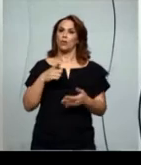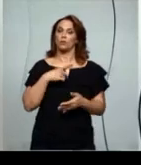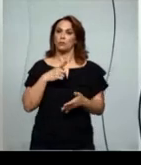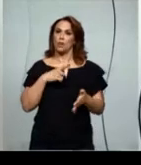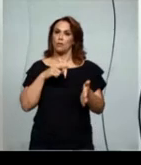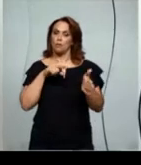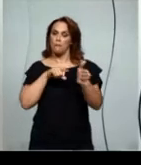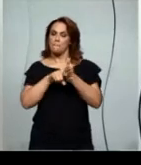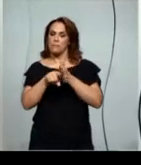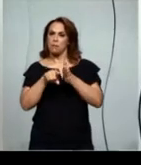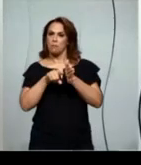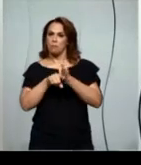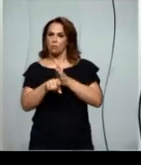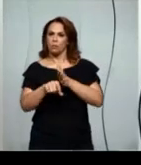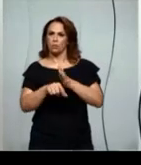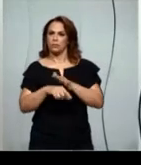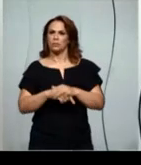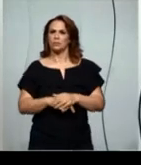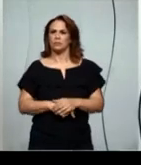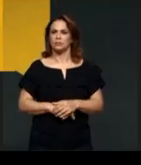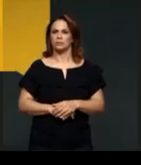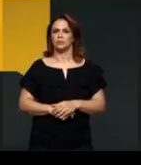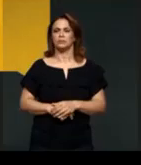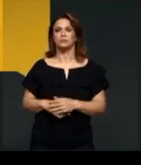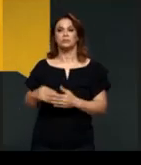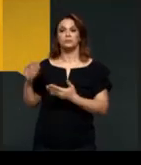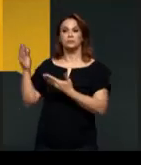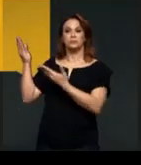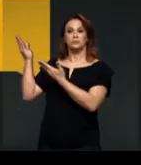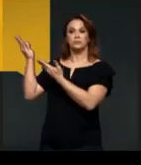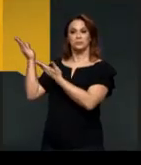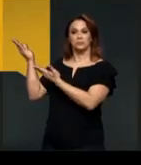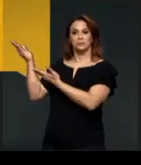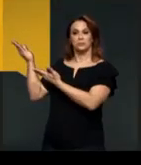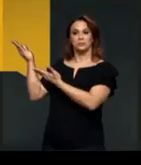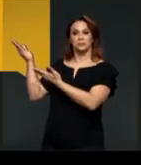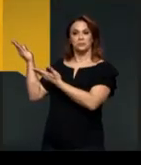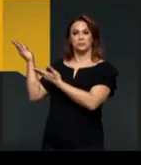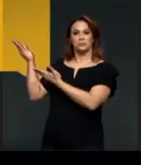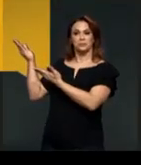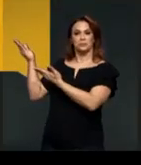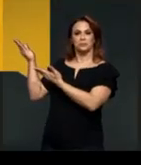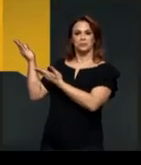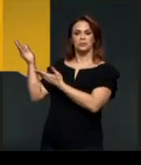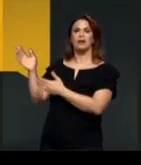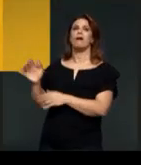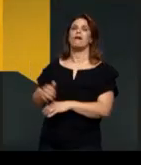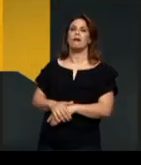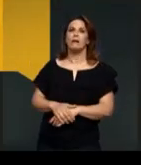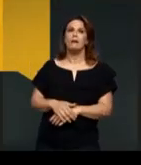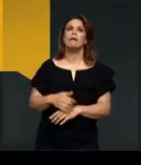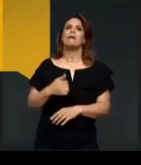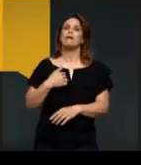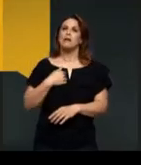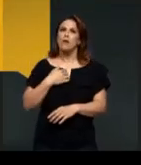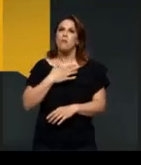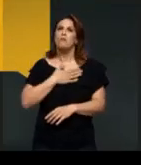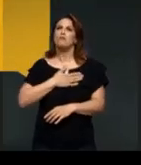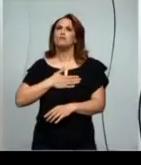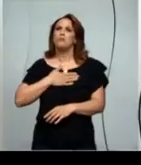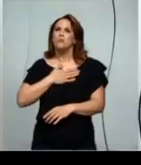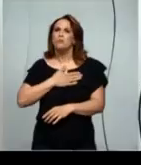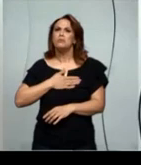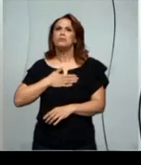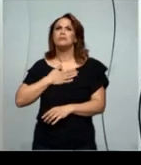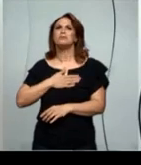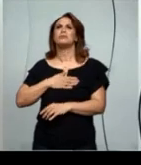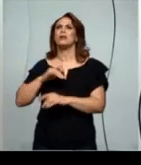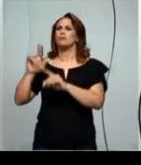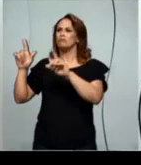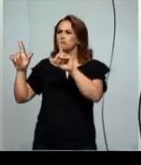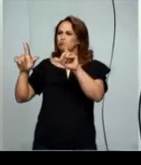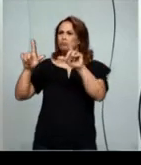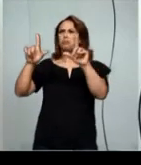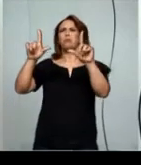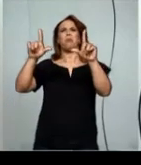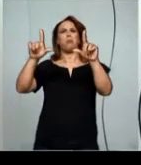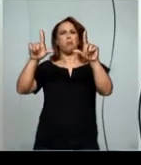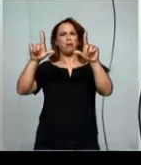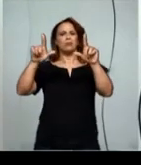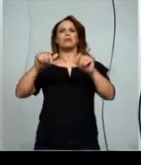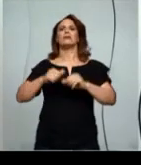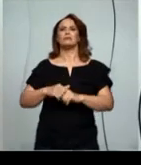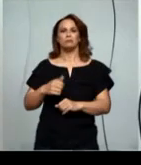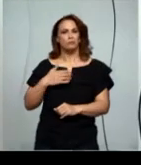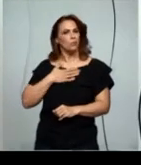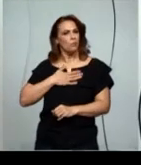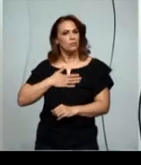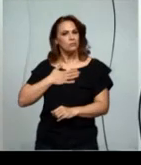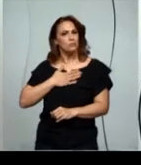no. I enjoyed the episode. Eu gostei do episódio. Então, how about you? Eu vou começar a